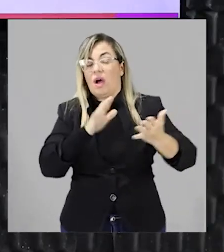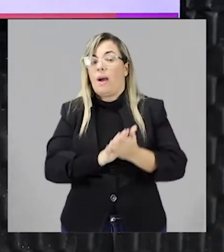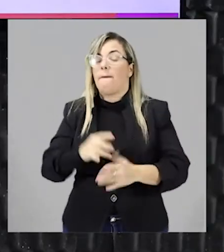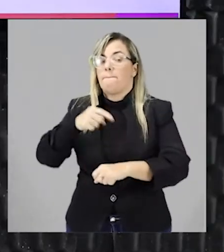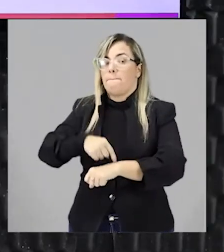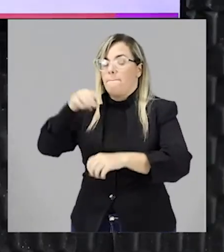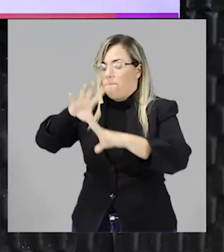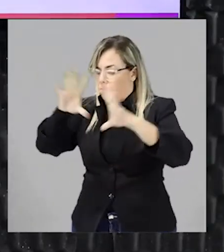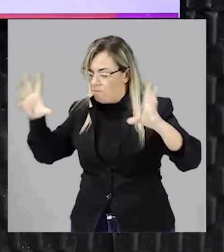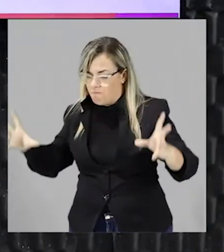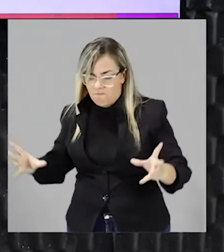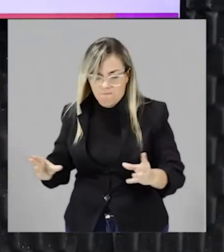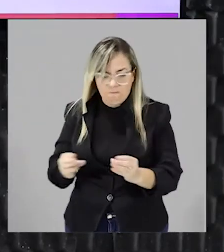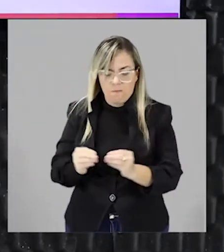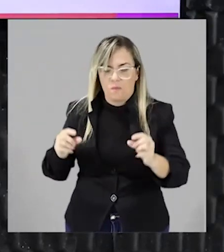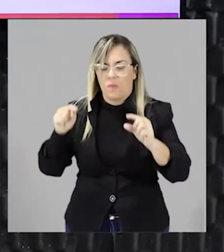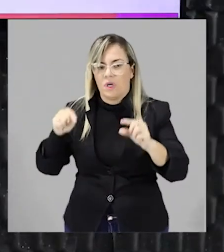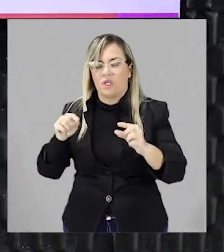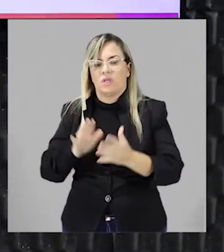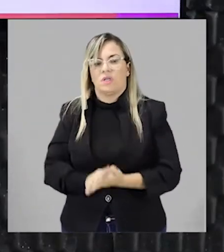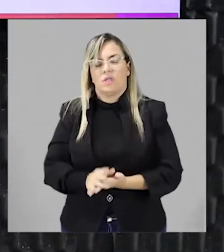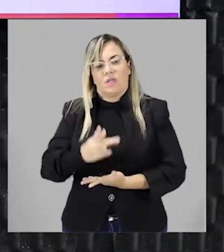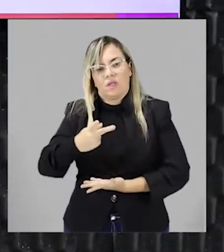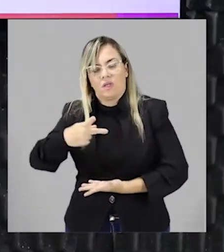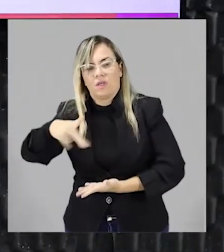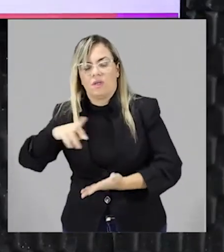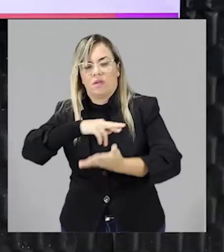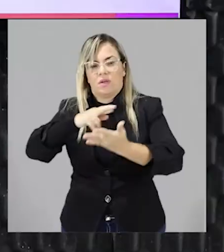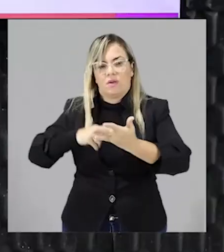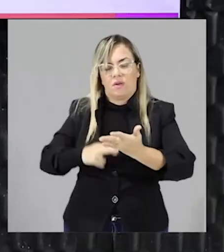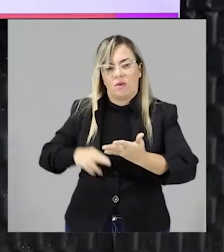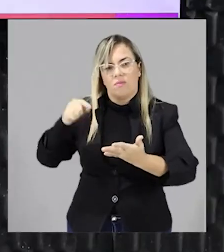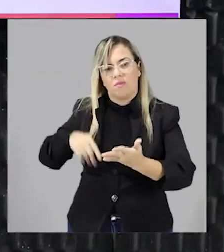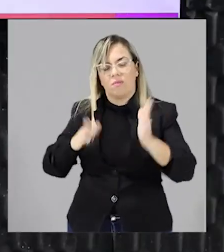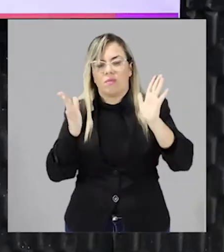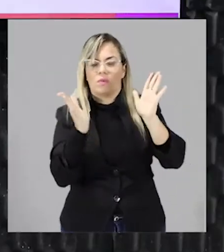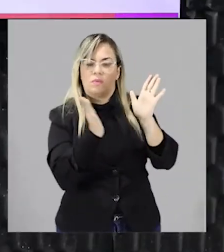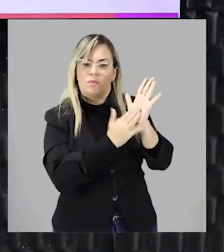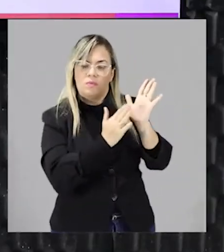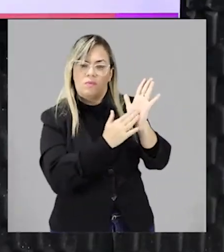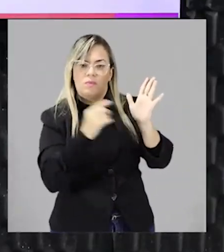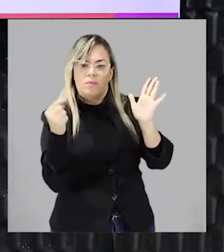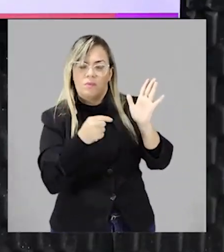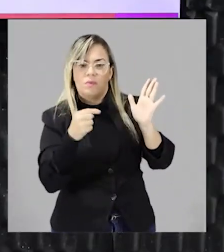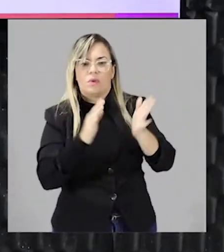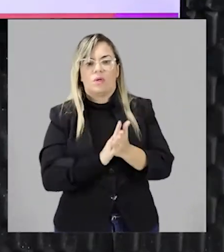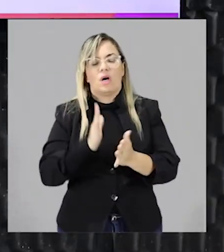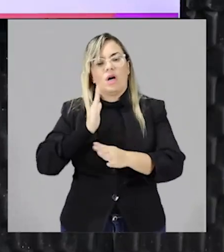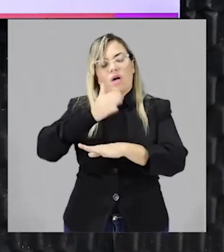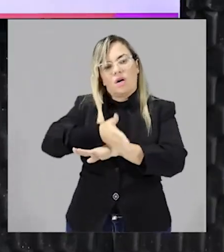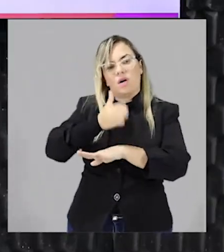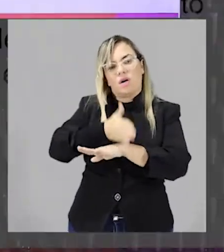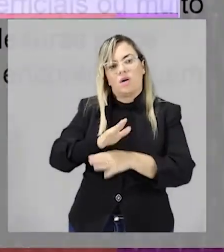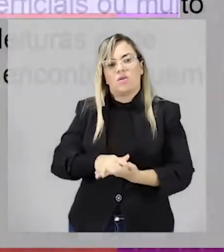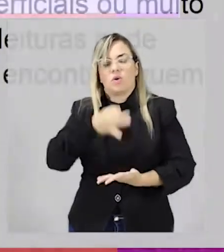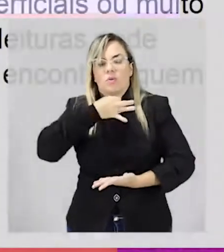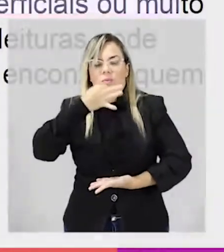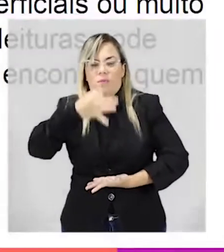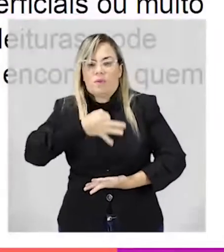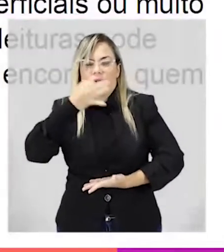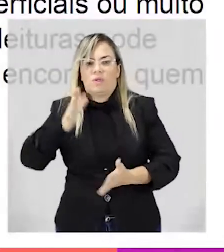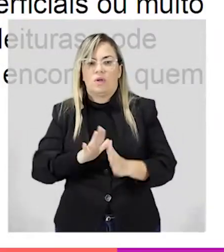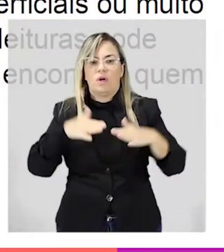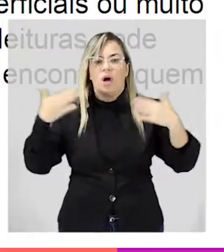fazer o fechamento da sua redação e propor a sua intervenção. Sobre